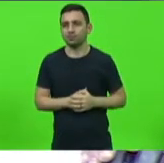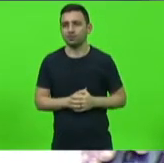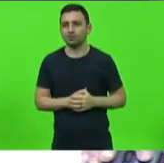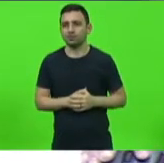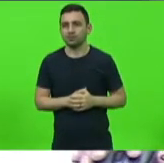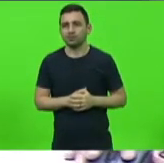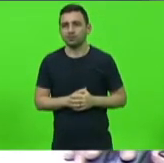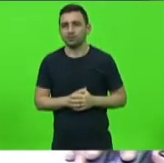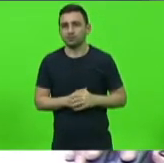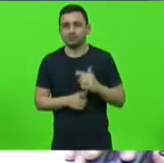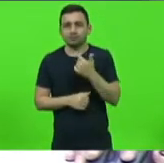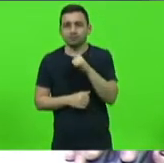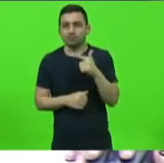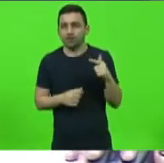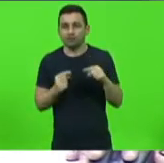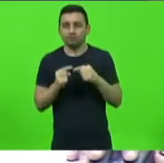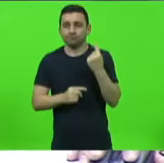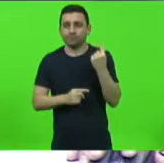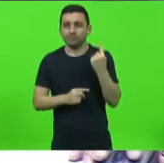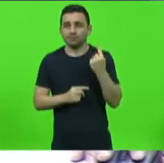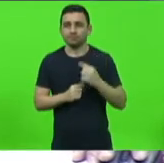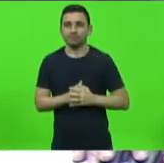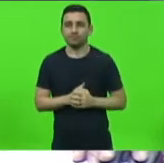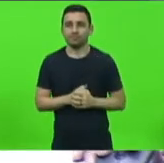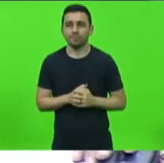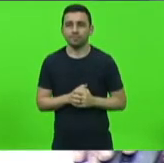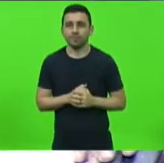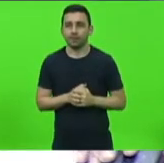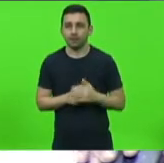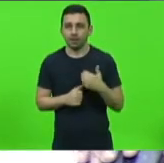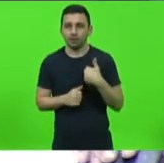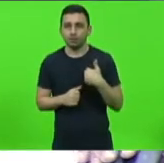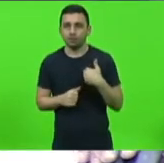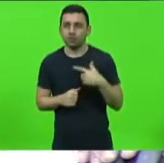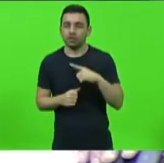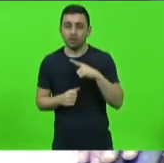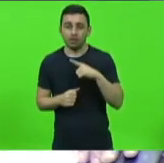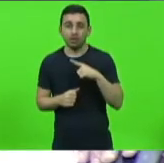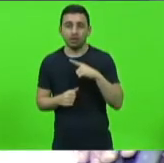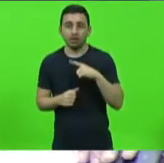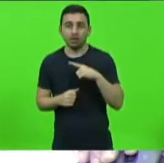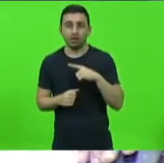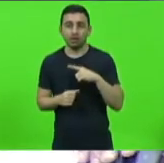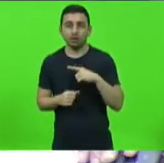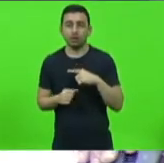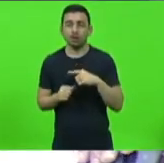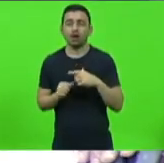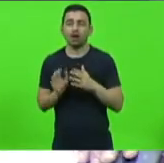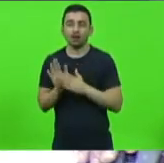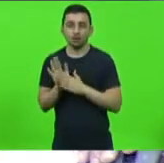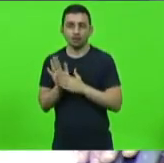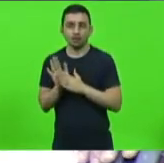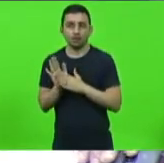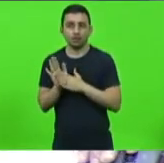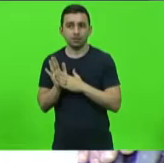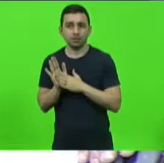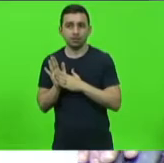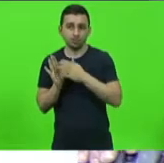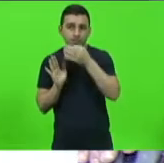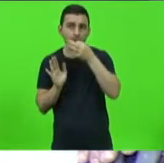líder do governo, não tem razão. Eu tenho aqui, senhor presidente, senhores deputados, eu acho que é o argumento mais forte que a gente pode